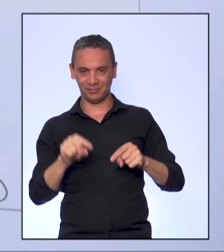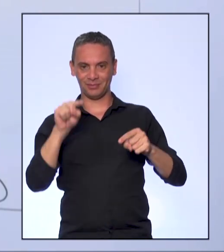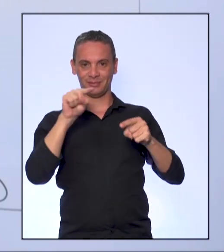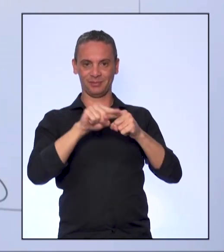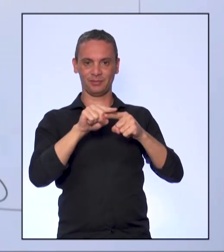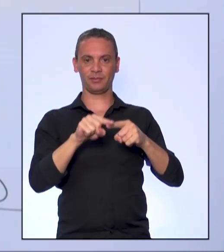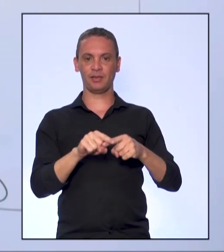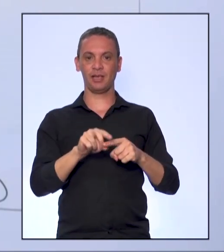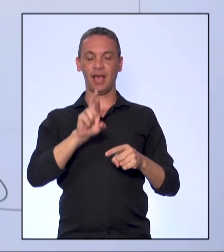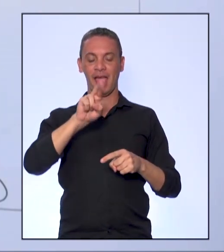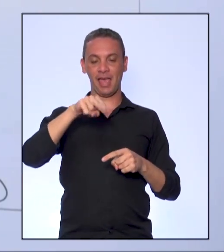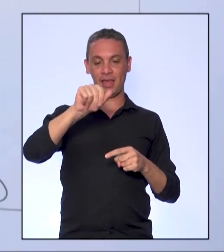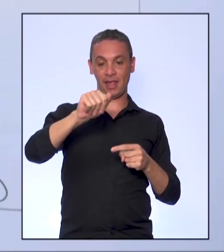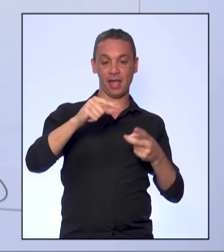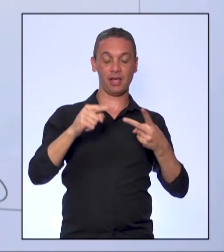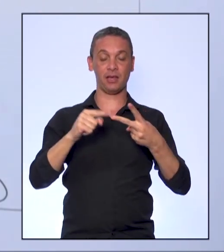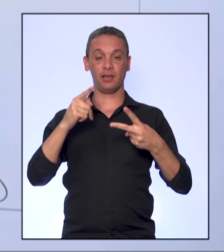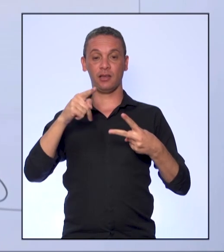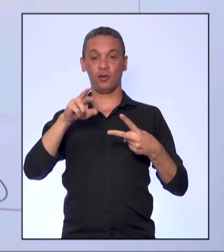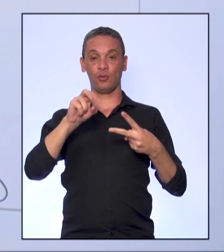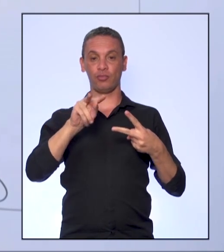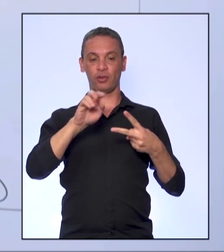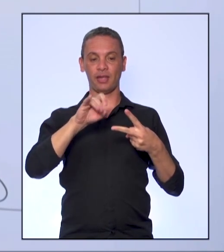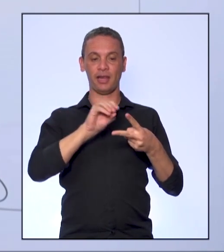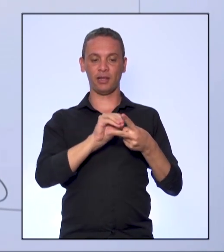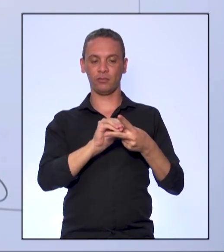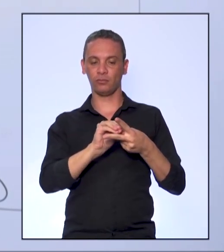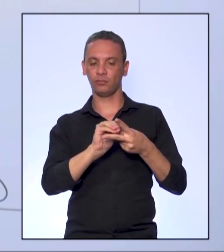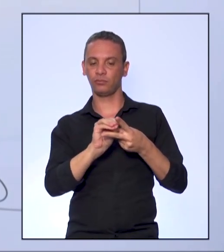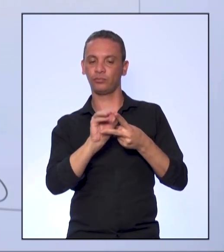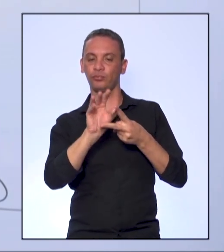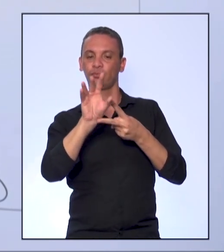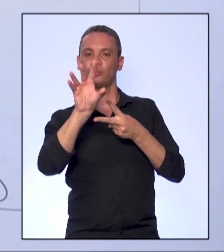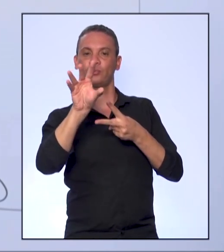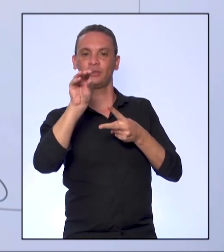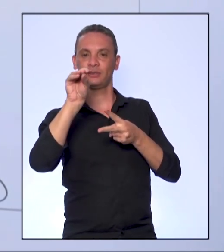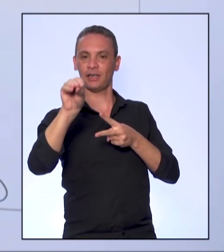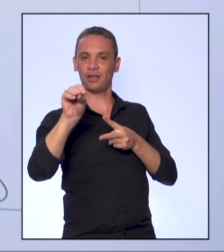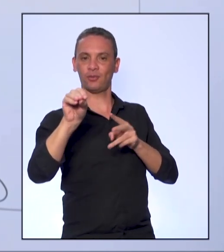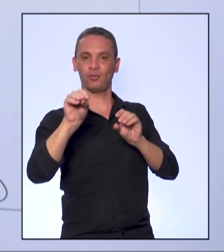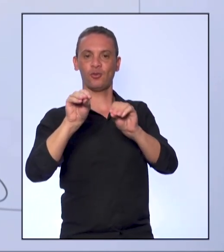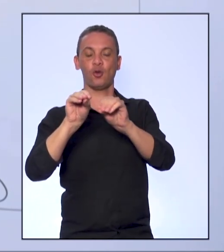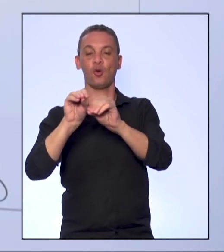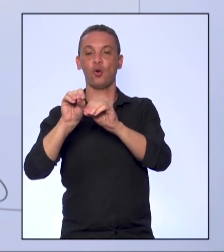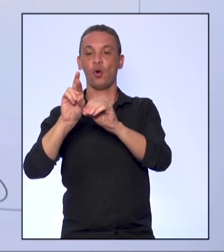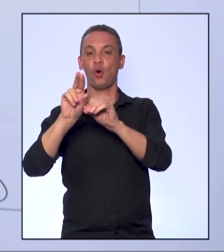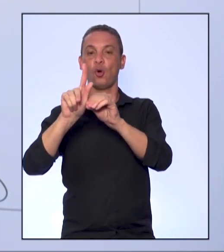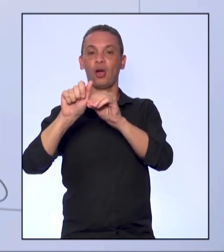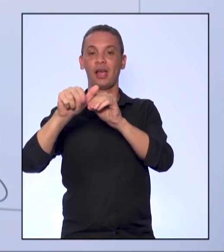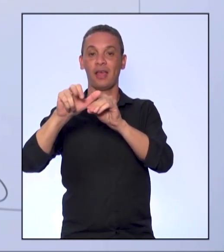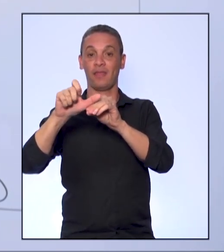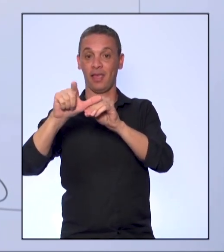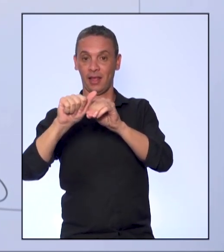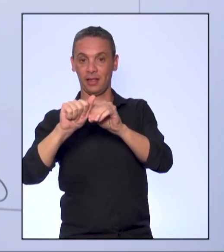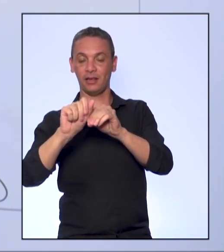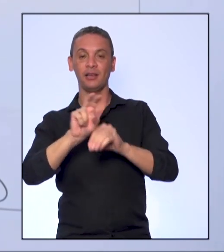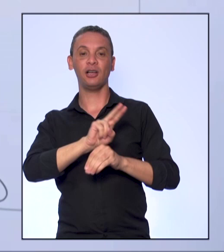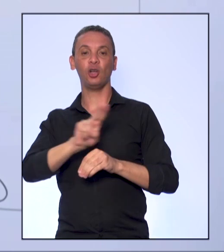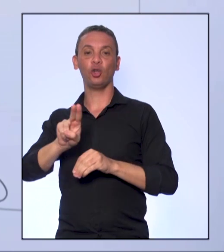duas estruturas, elas vão entrar numa organela, que eu vou mostrar aqui para vocês, olha, que ela é chamada de